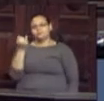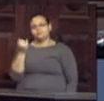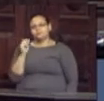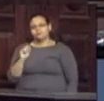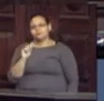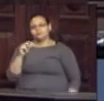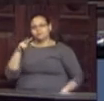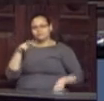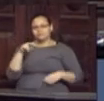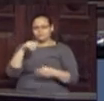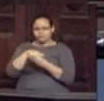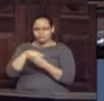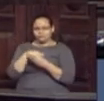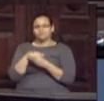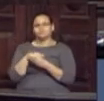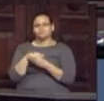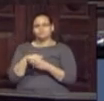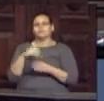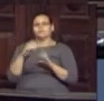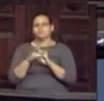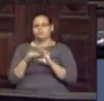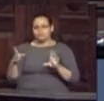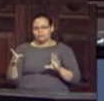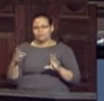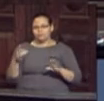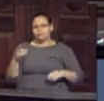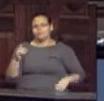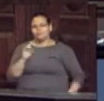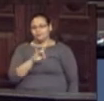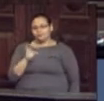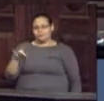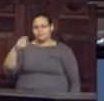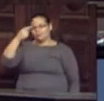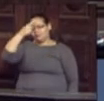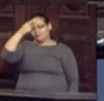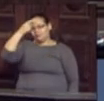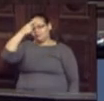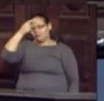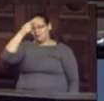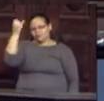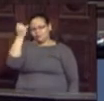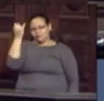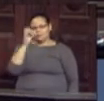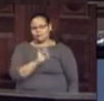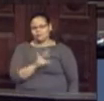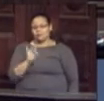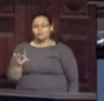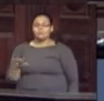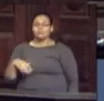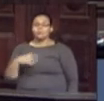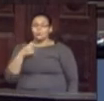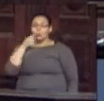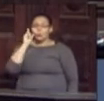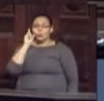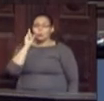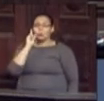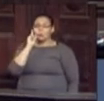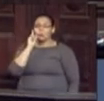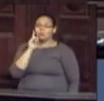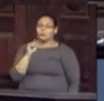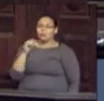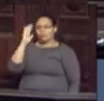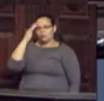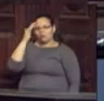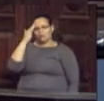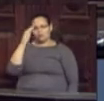do que o voto livre e consciente de cada deputado, de cada deputada. E ontem, isto ficou maculado. Eu até entendo, quero